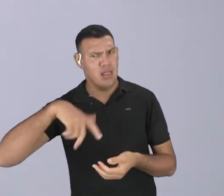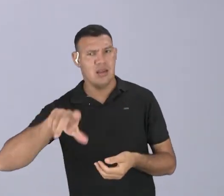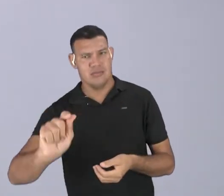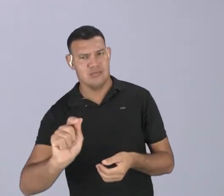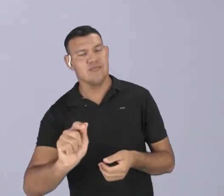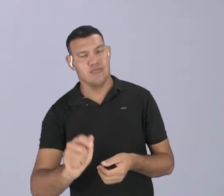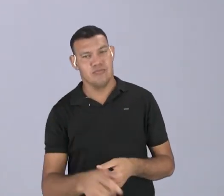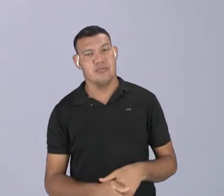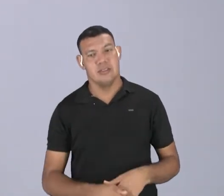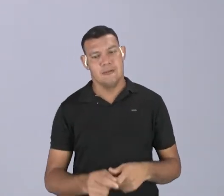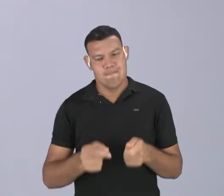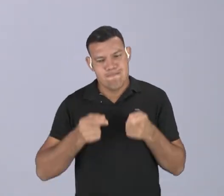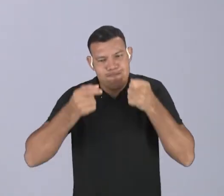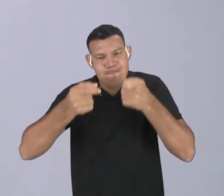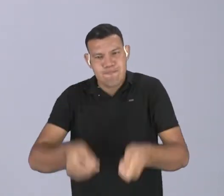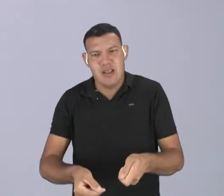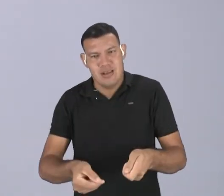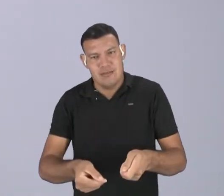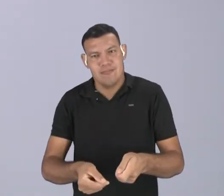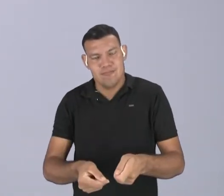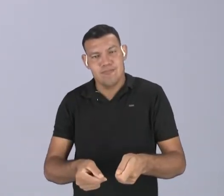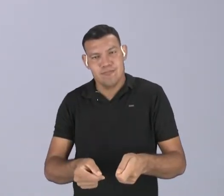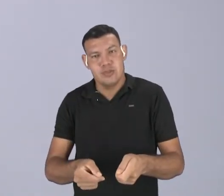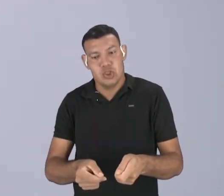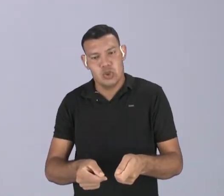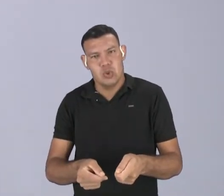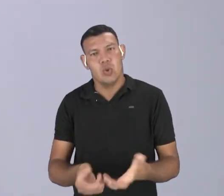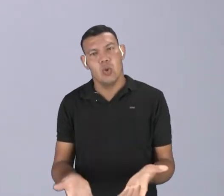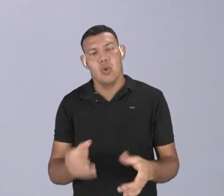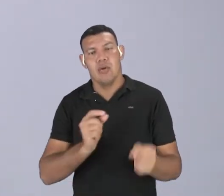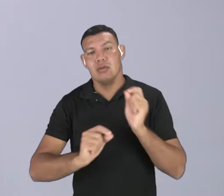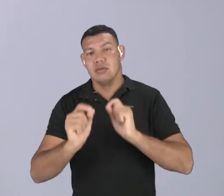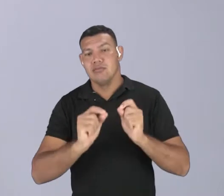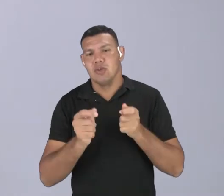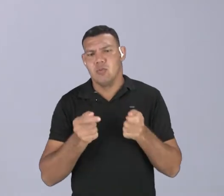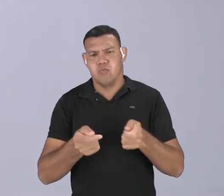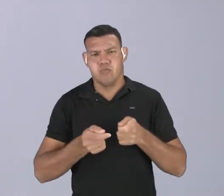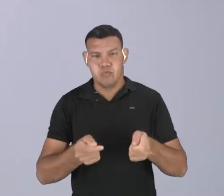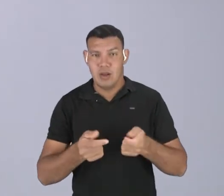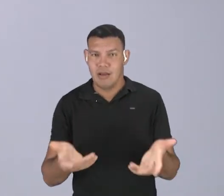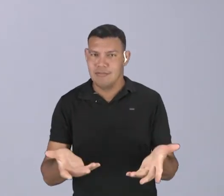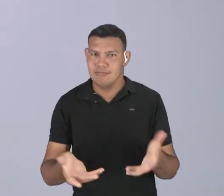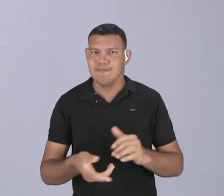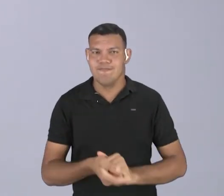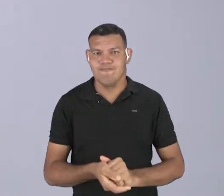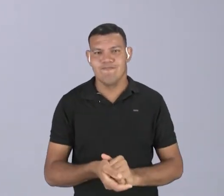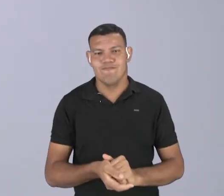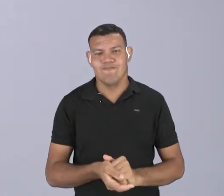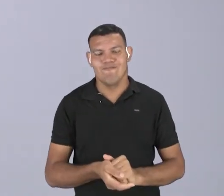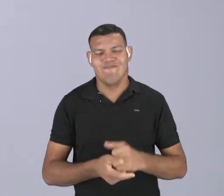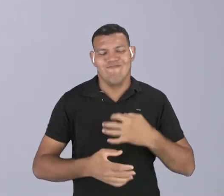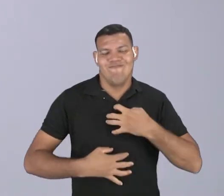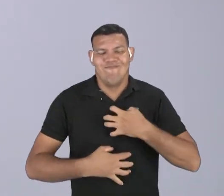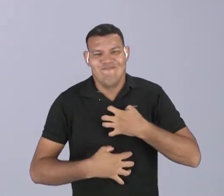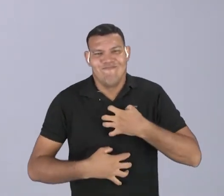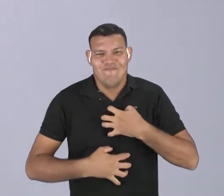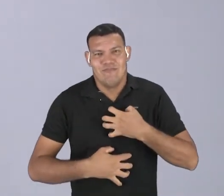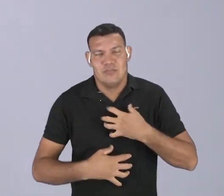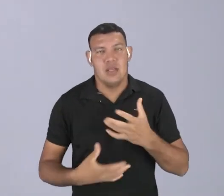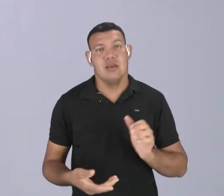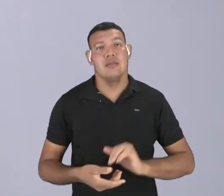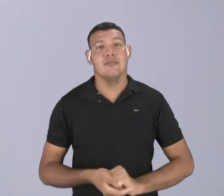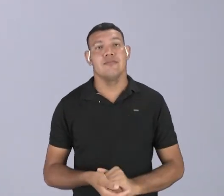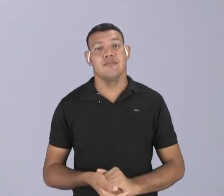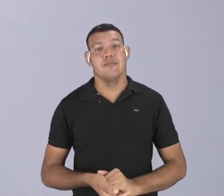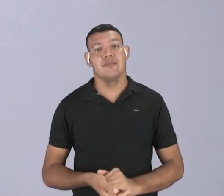países africanos. Isso vai gerar, claro que, um descaso muito social dentro do continente africano.